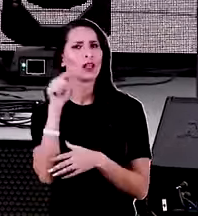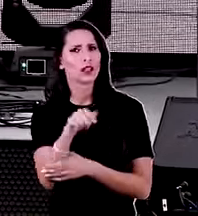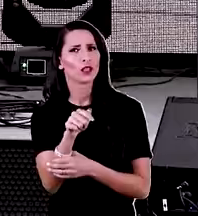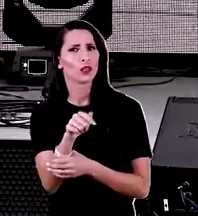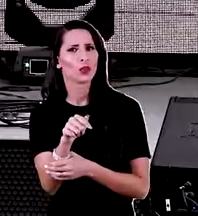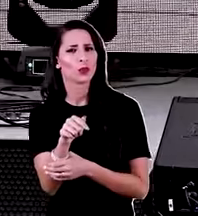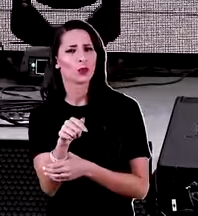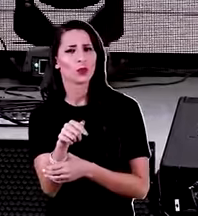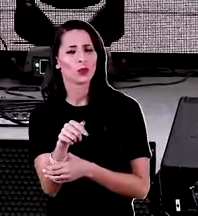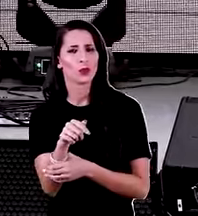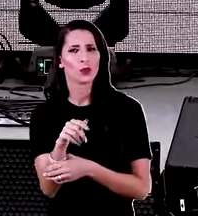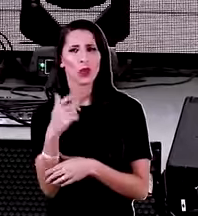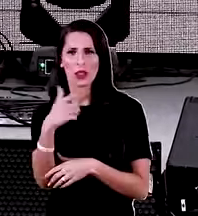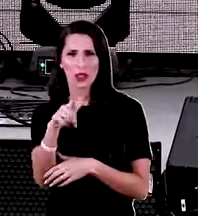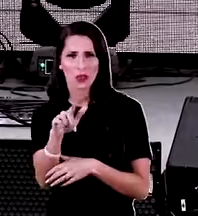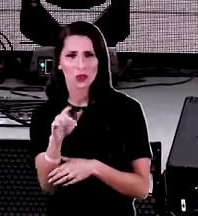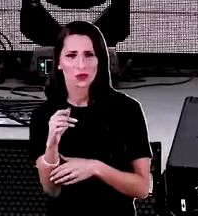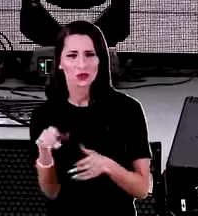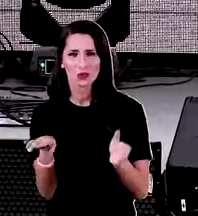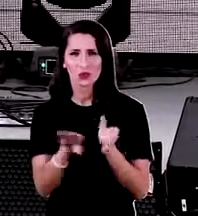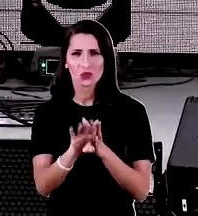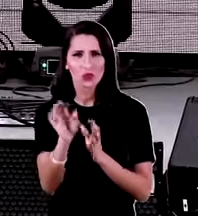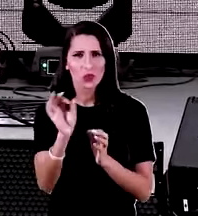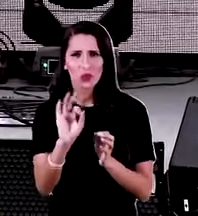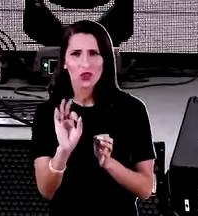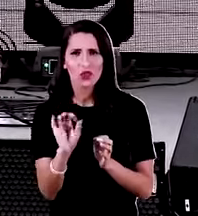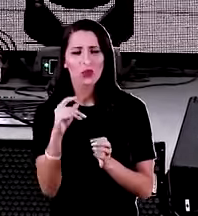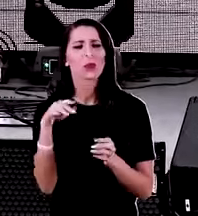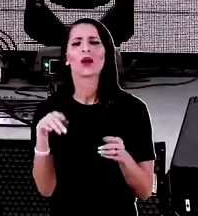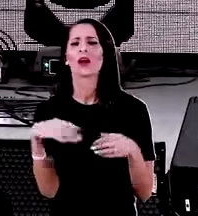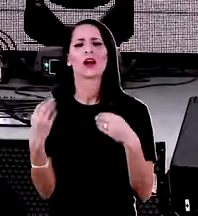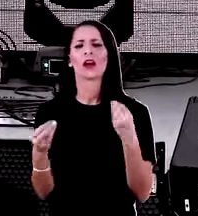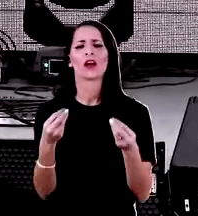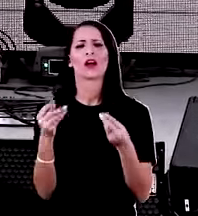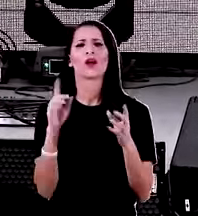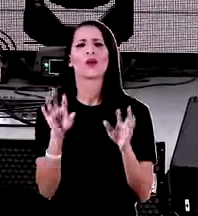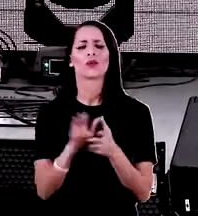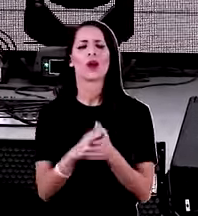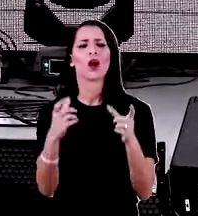E tu que não estava? Levanta a mão. Tu estava aonde, criatura?